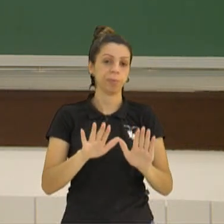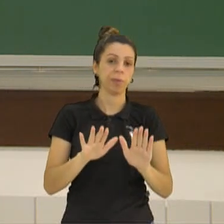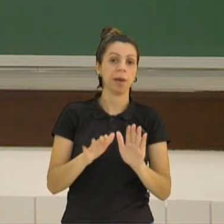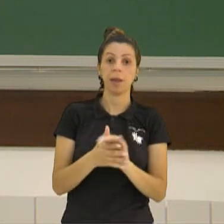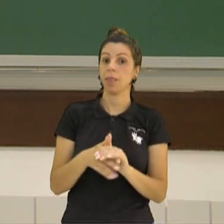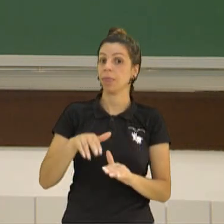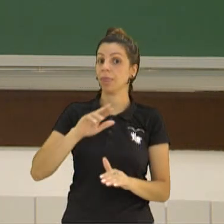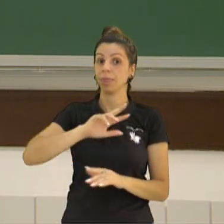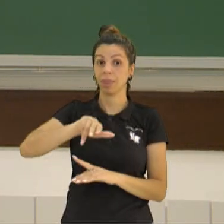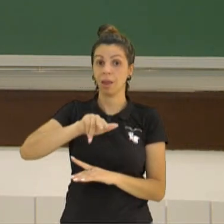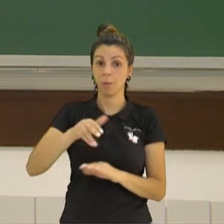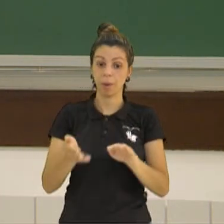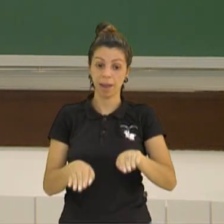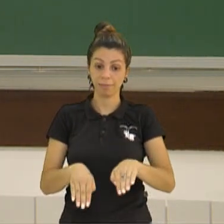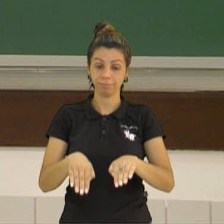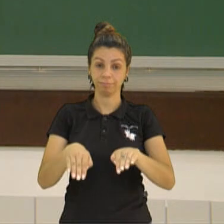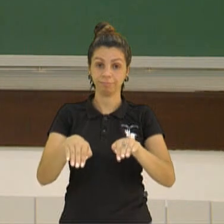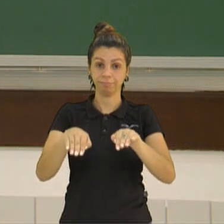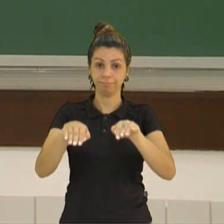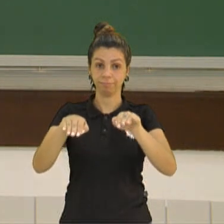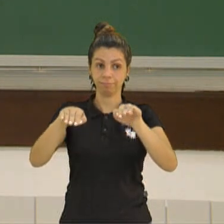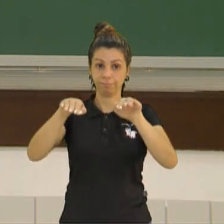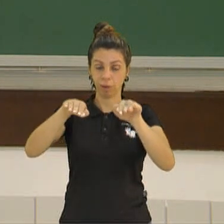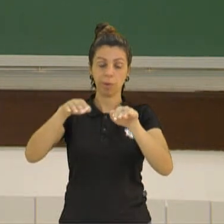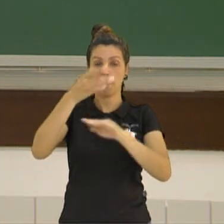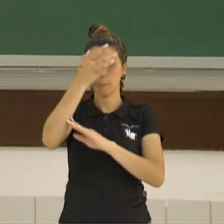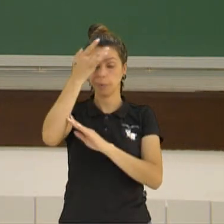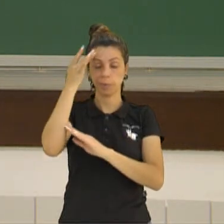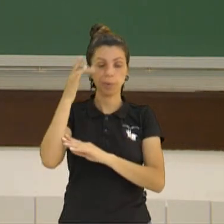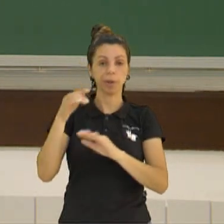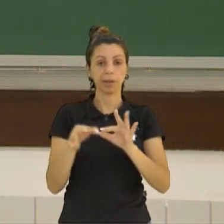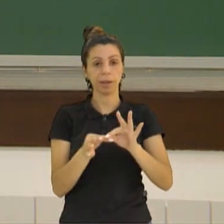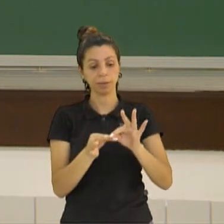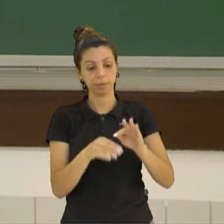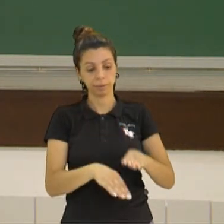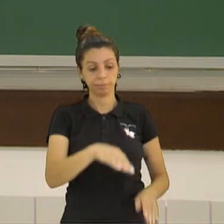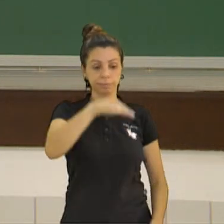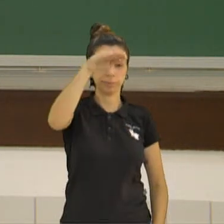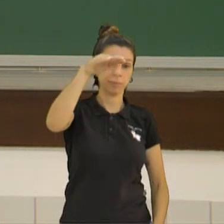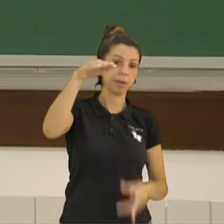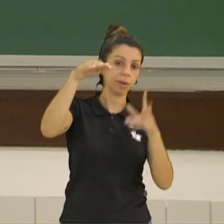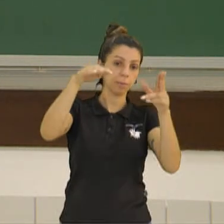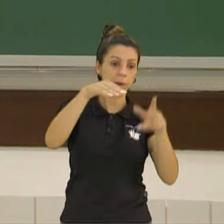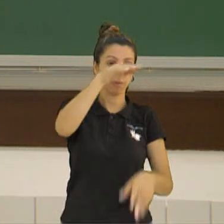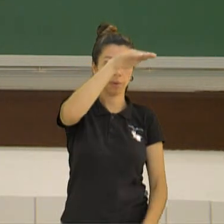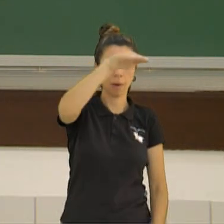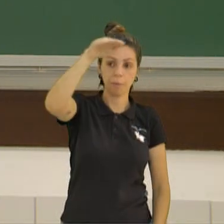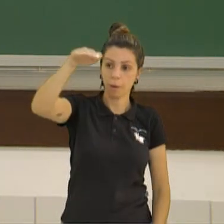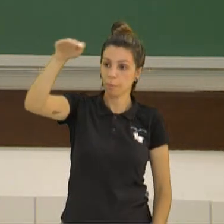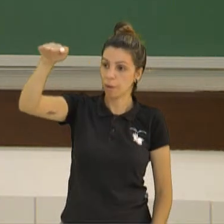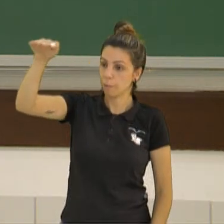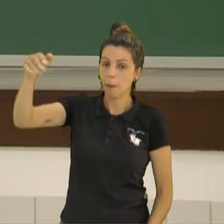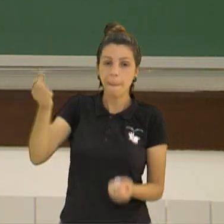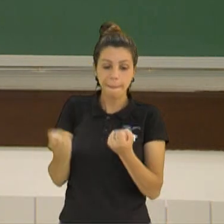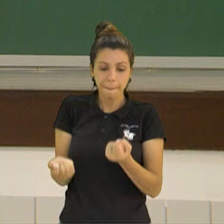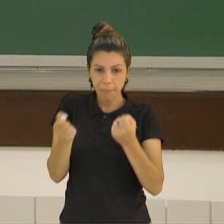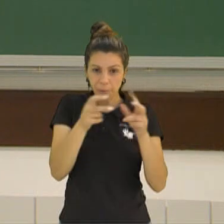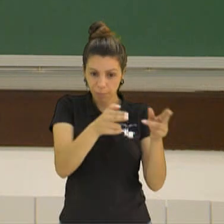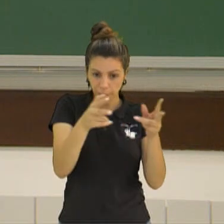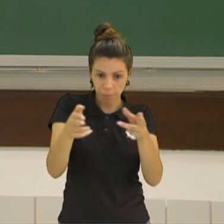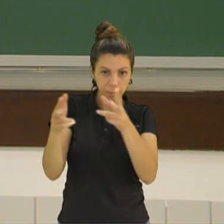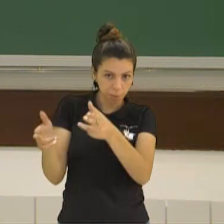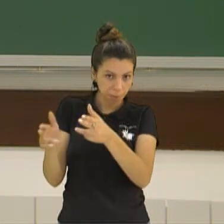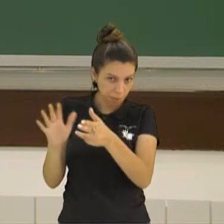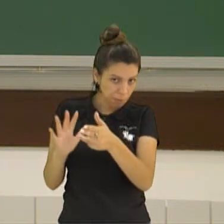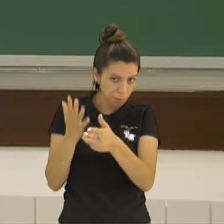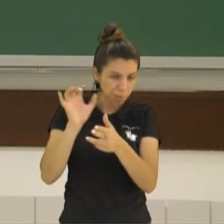grandezas proporcionais, eu teria que imaginar o seguinte: todas as pessoas que têm a mesma altura têm a mesma massa. Isso acontece? Será